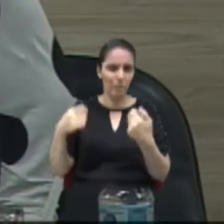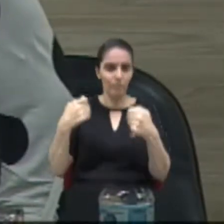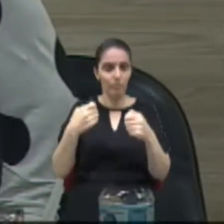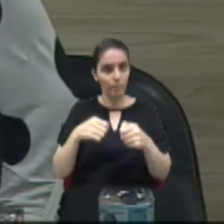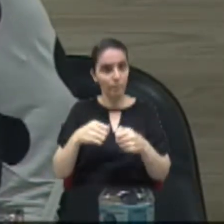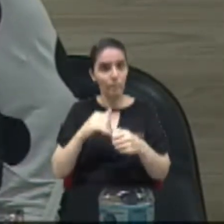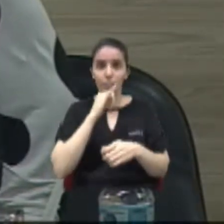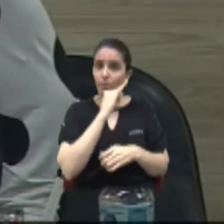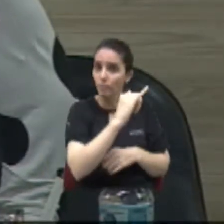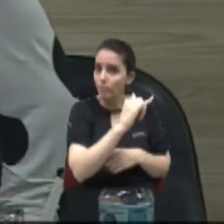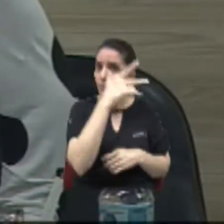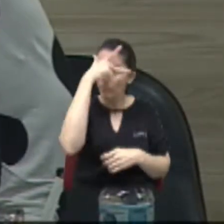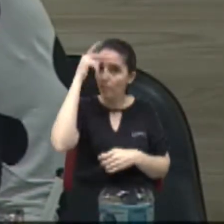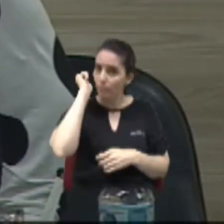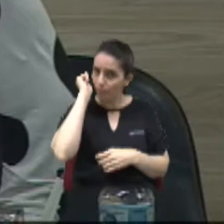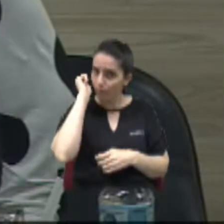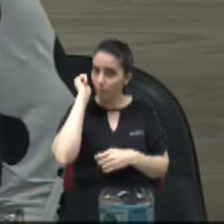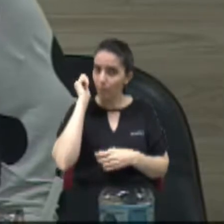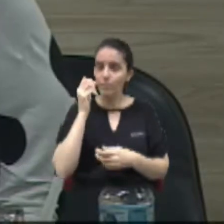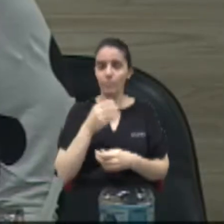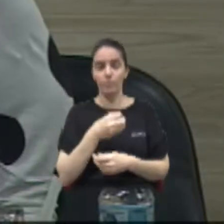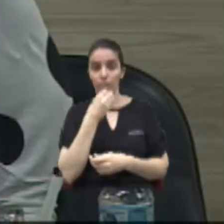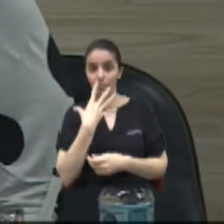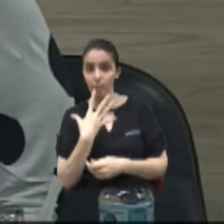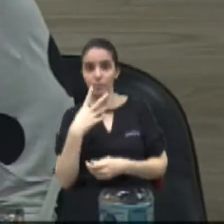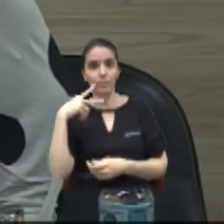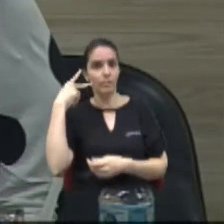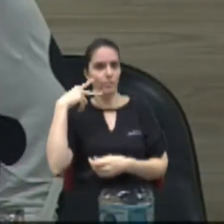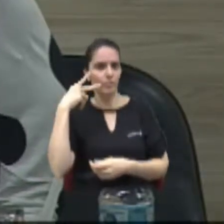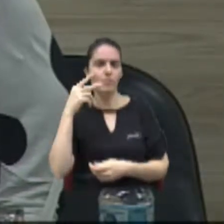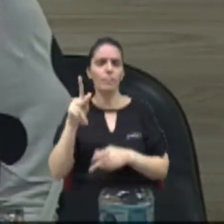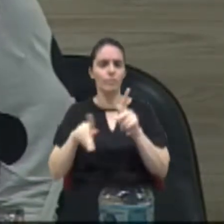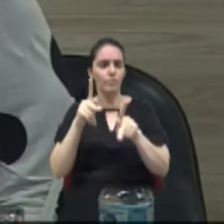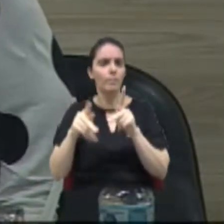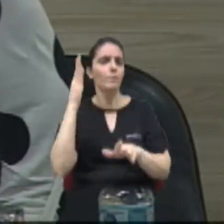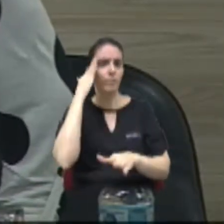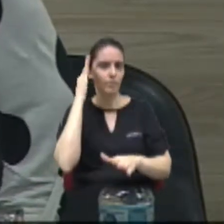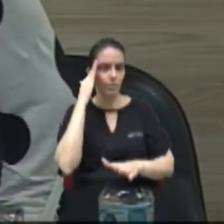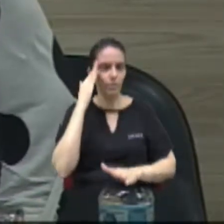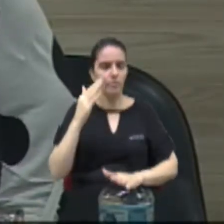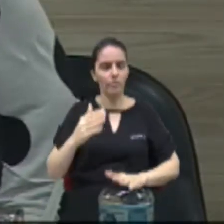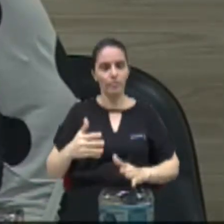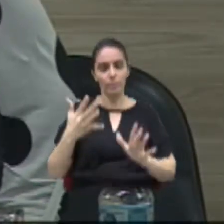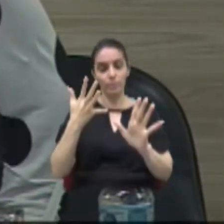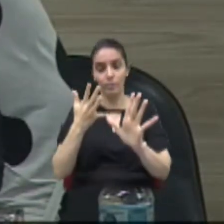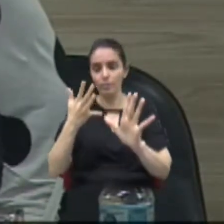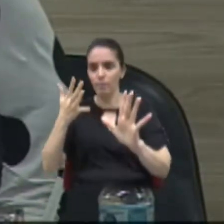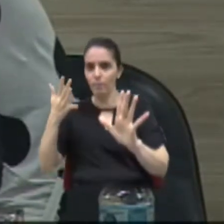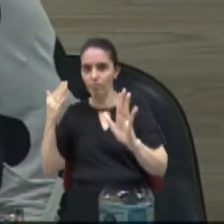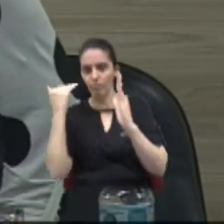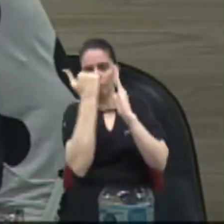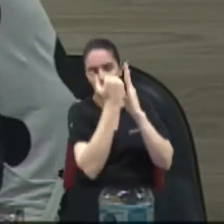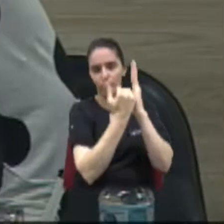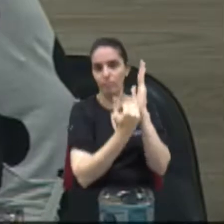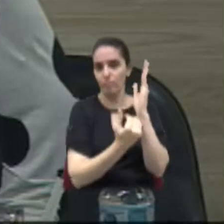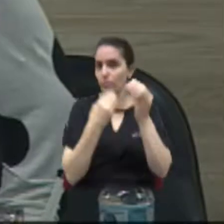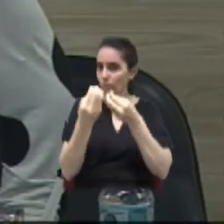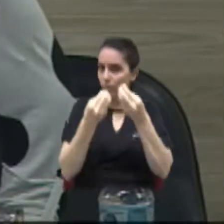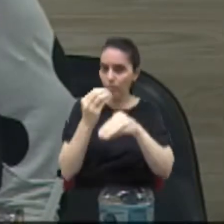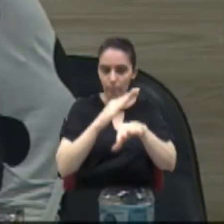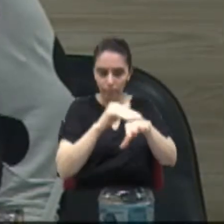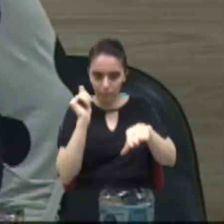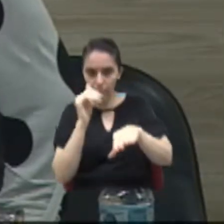da forma como isso vai se proceder. Muitas vezes somos questionados e não sabemos, ou somos pressionados de um outro